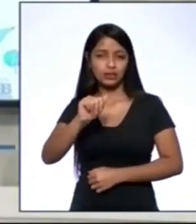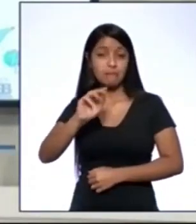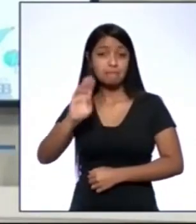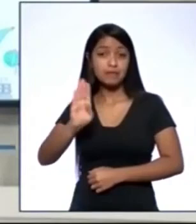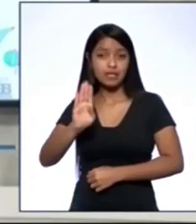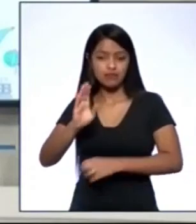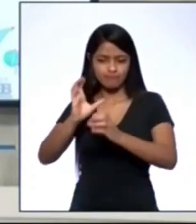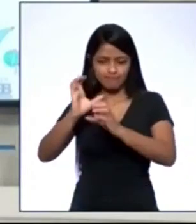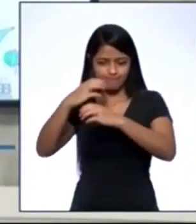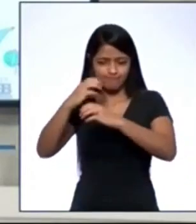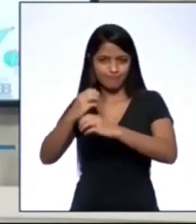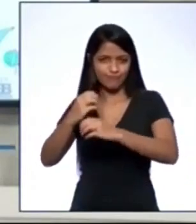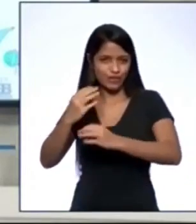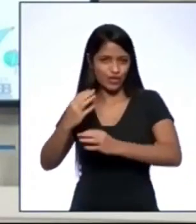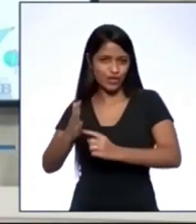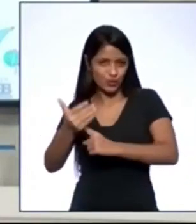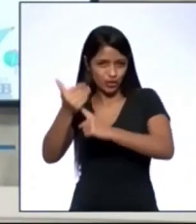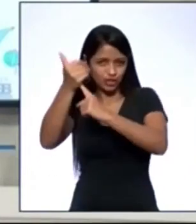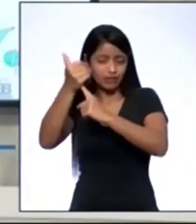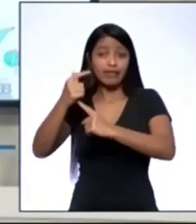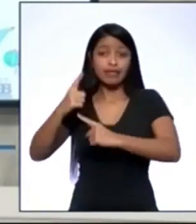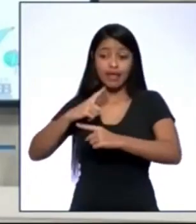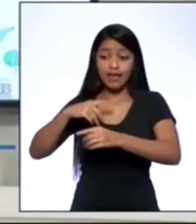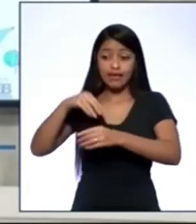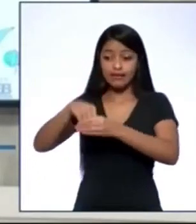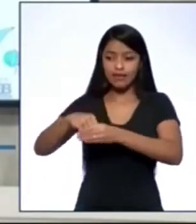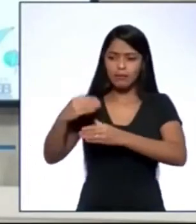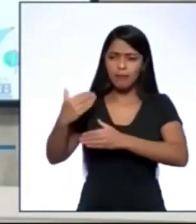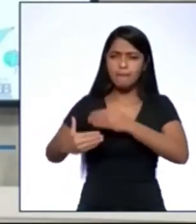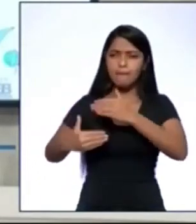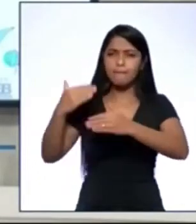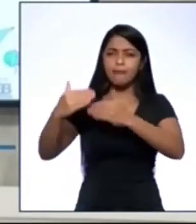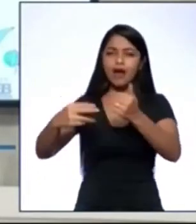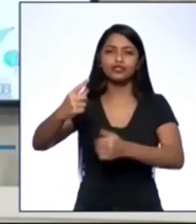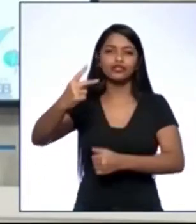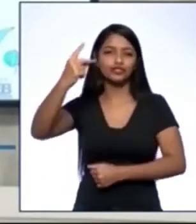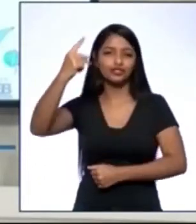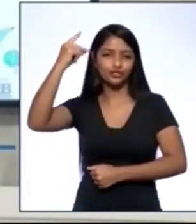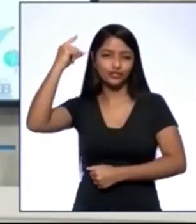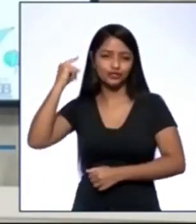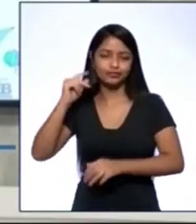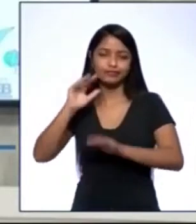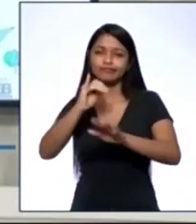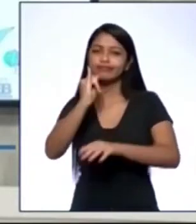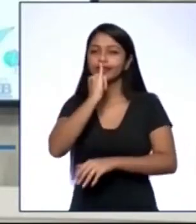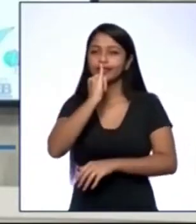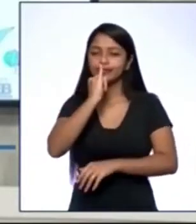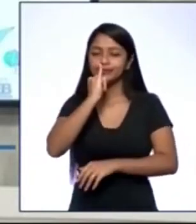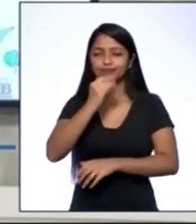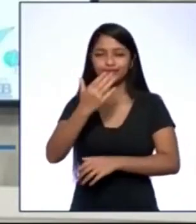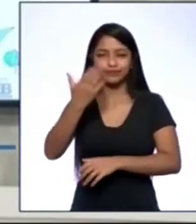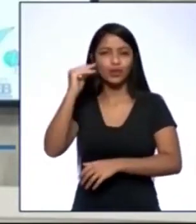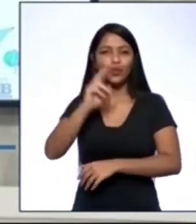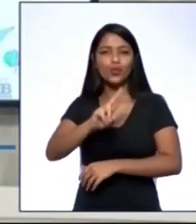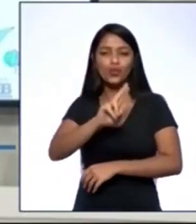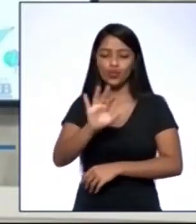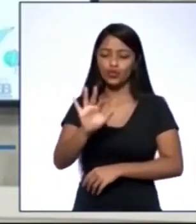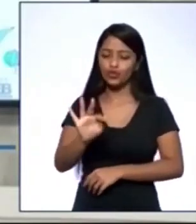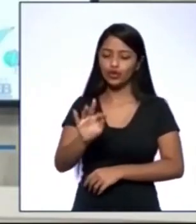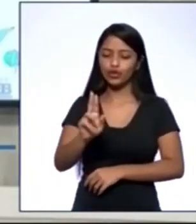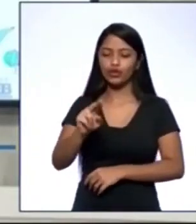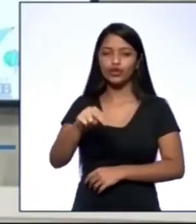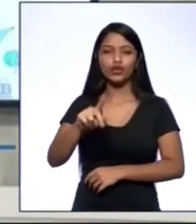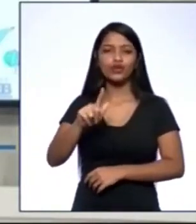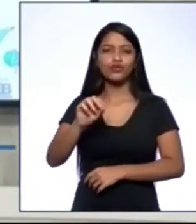essa ciência, elas são muito antigos. Então, quando se utilizava, por exemplo, fungos, né, fermentos,